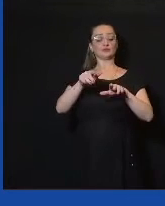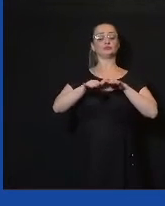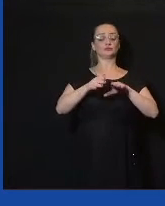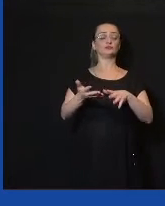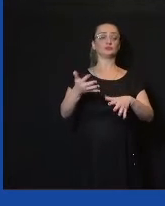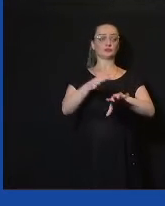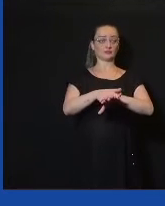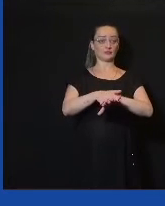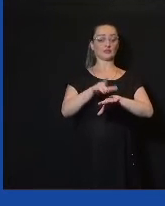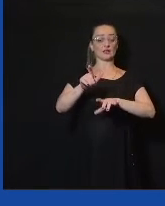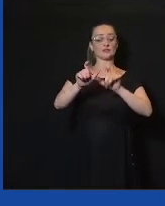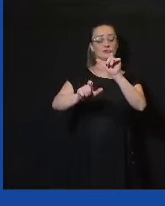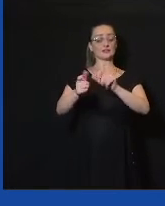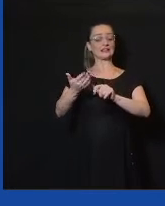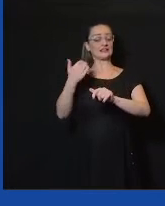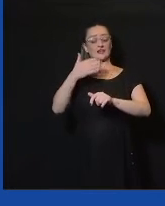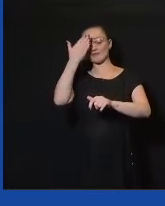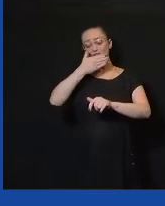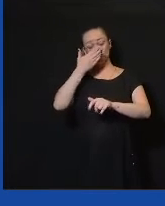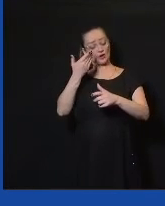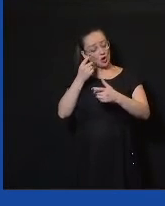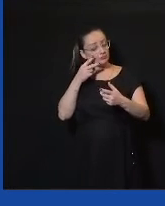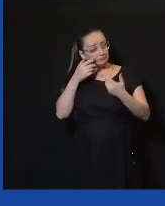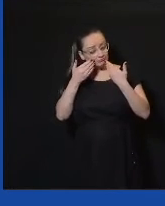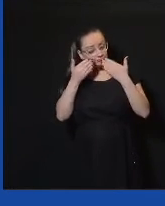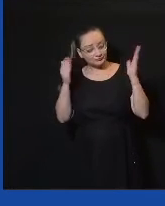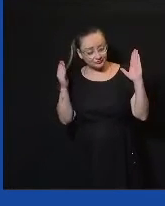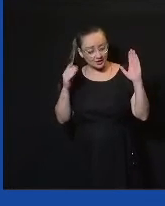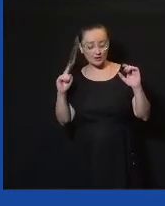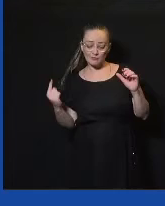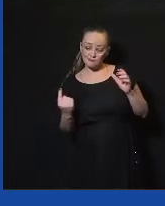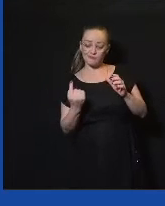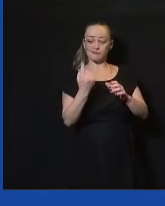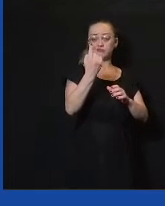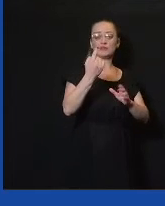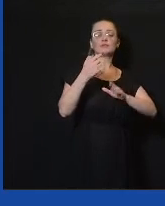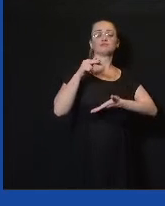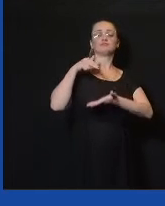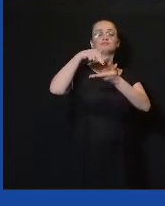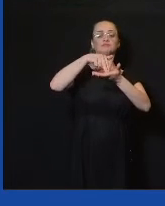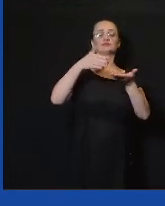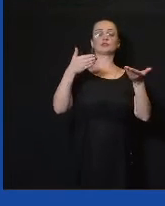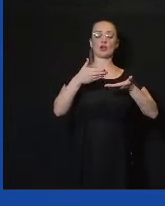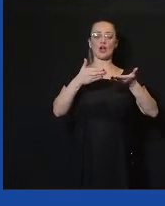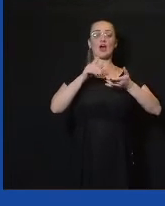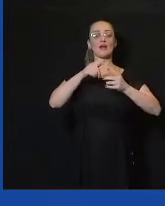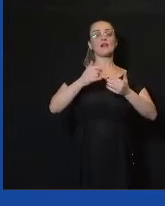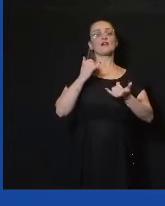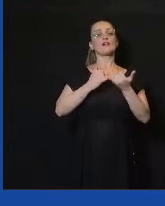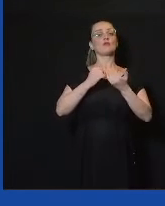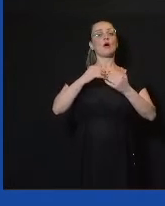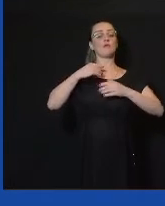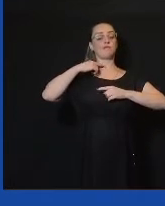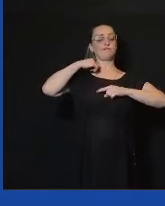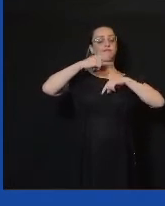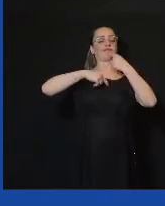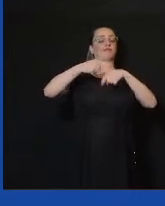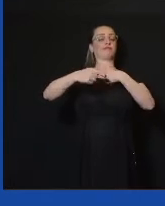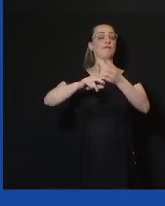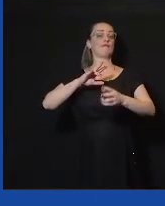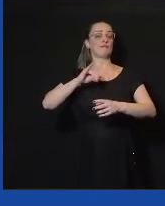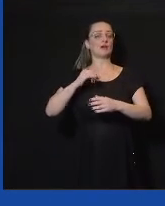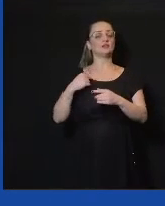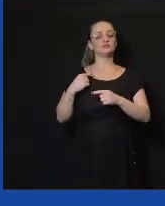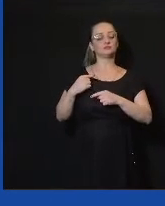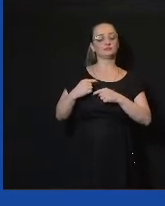desses ex-invisíveis, desses que saíram do bueiro, da invisibilidade, da desigualdade social, é como um anti-tsunami que está vindo, gente. Está voltando bem